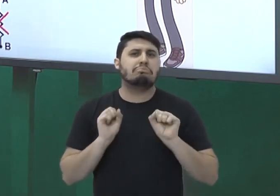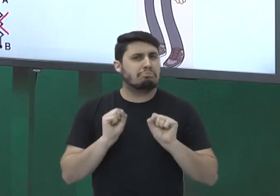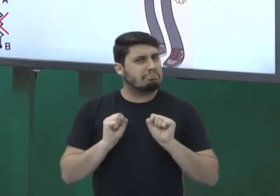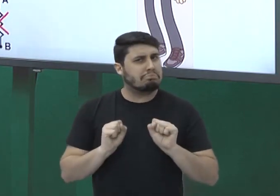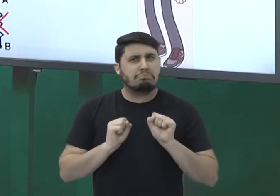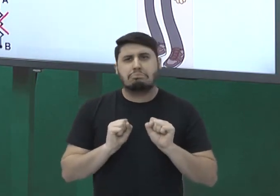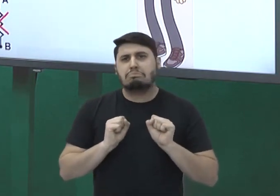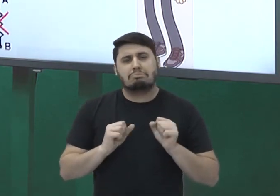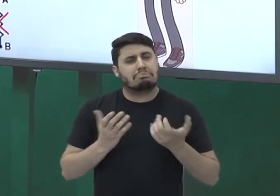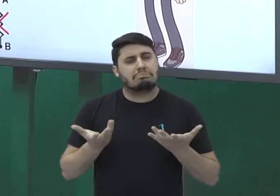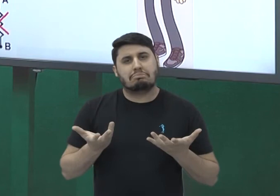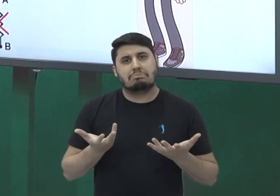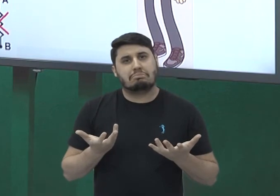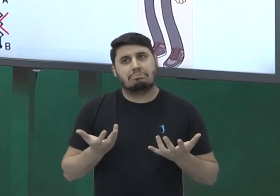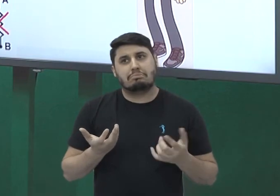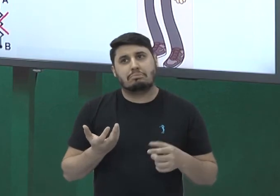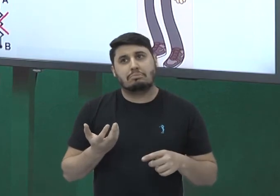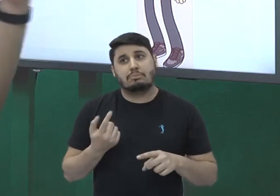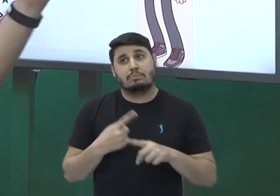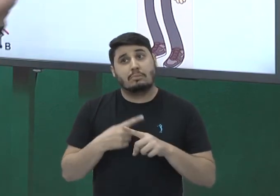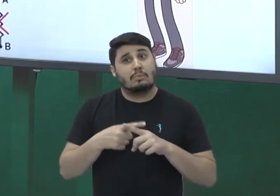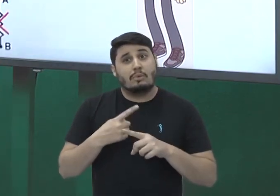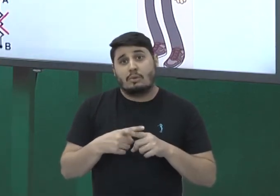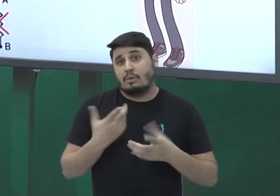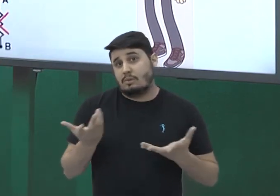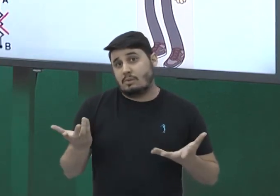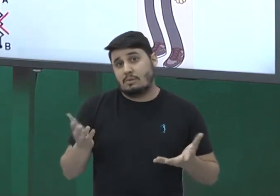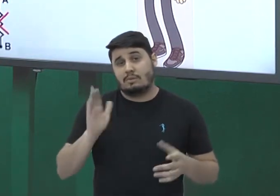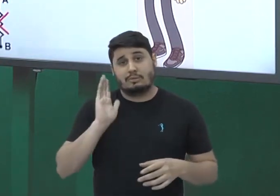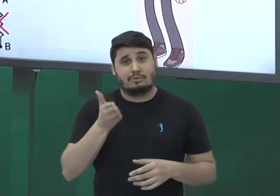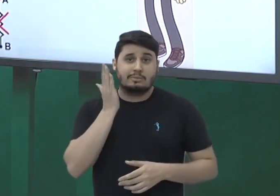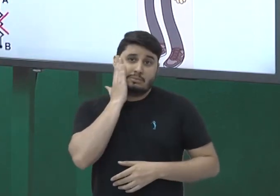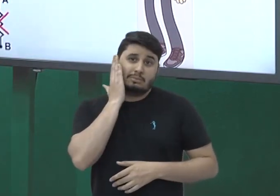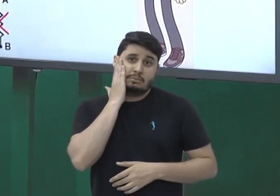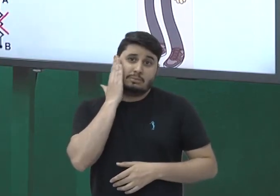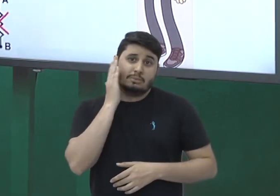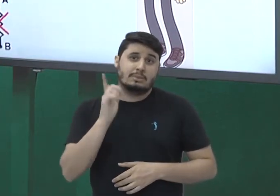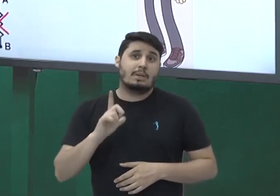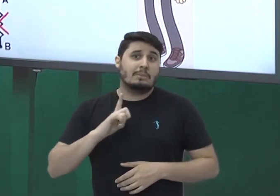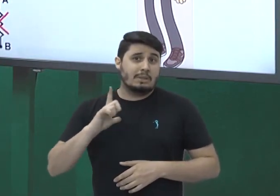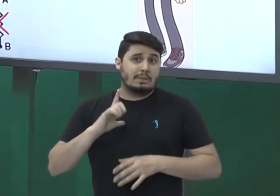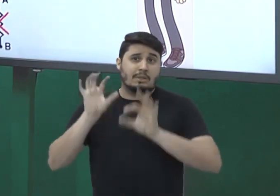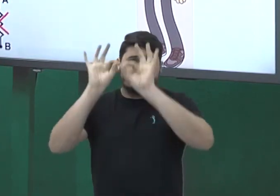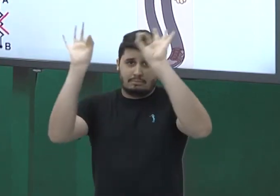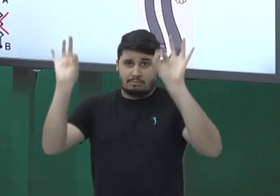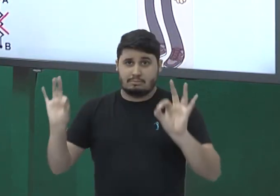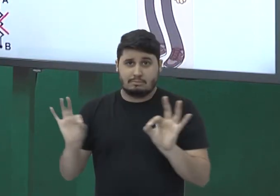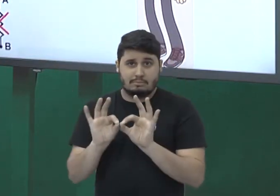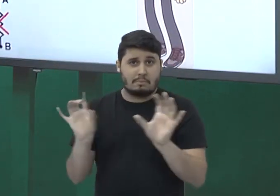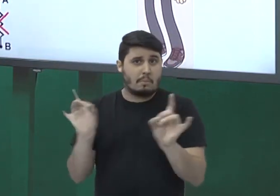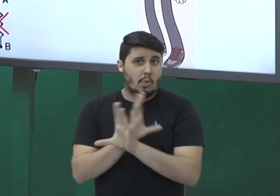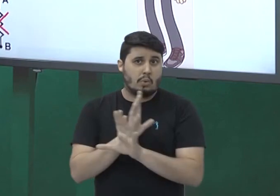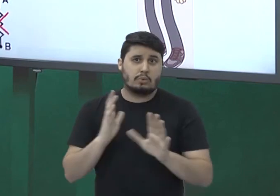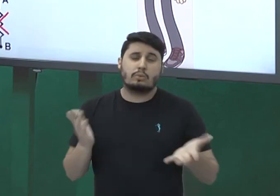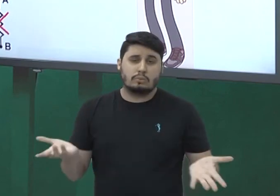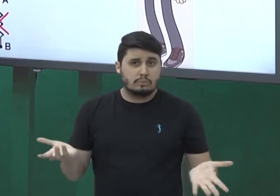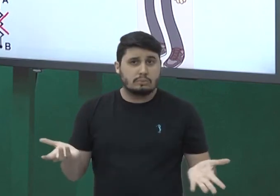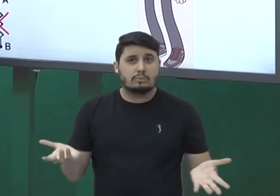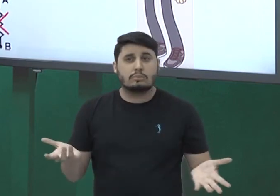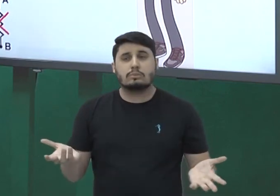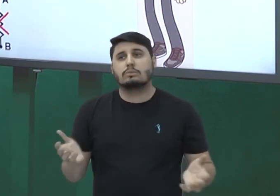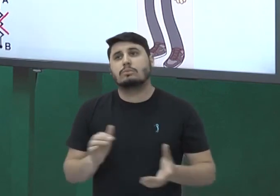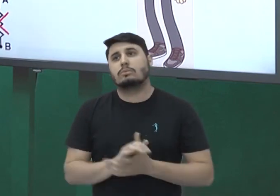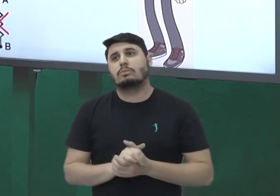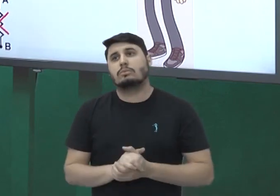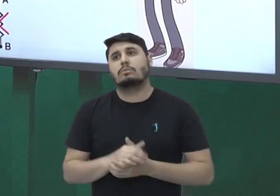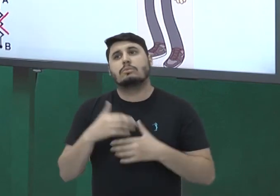um deles iria ser anulado, certo? Porque eu já sabia dessa formatação. Então o que me restou foram esses 3